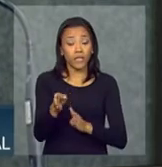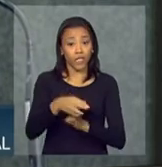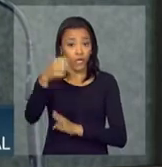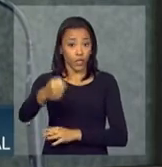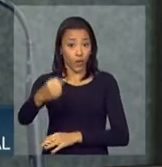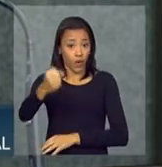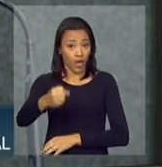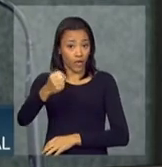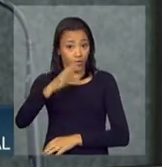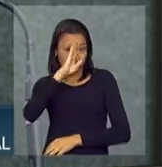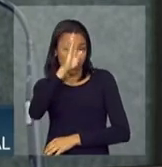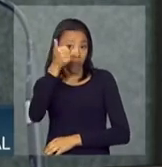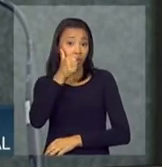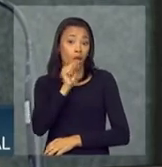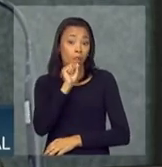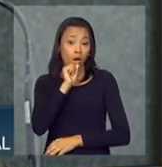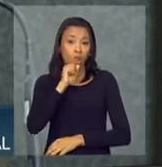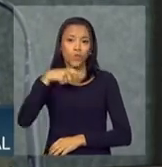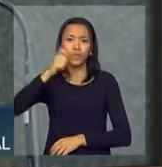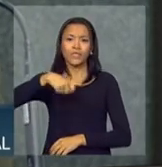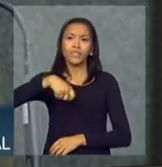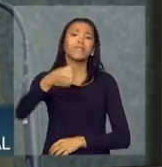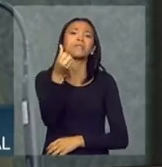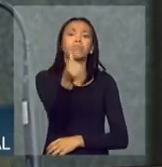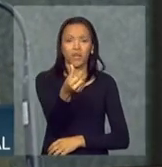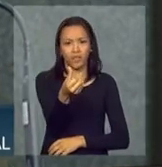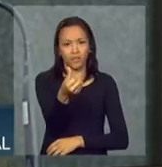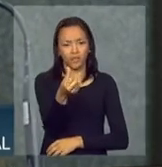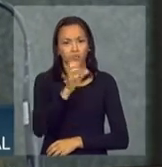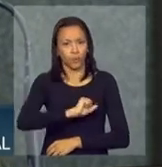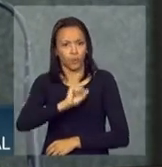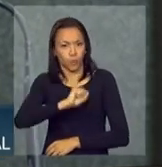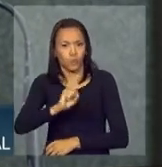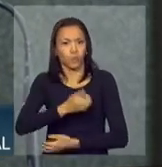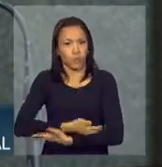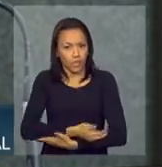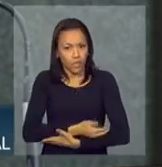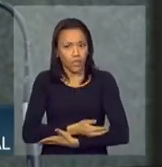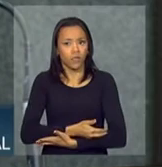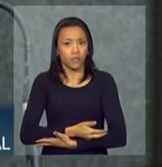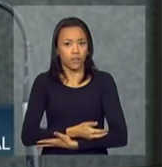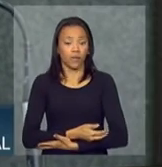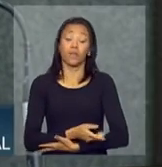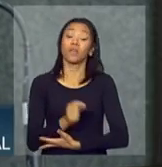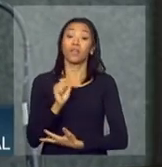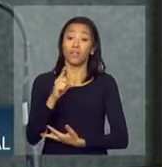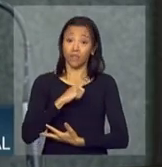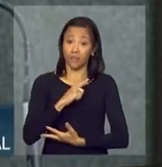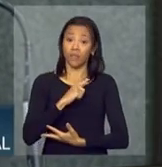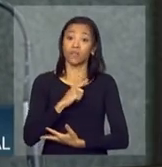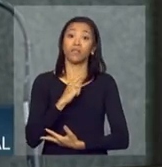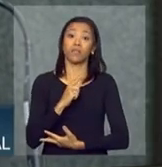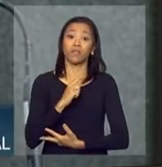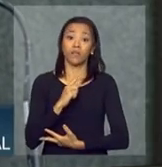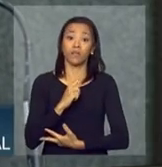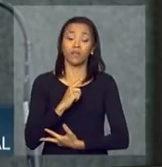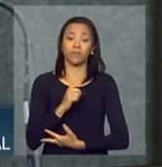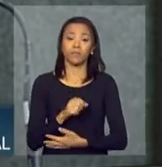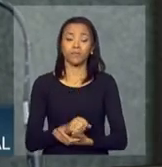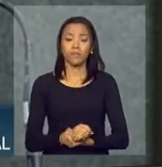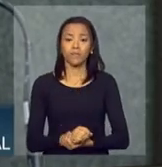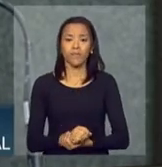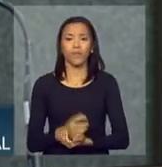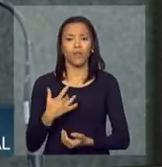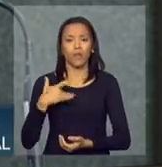materno exclusivo durante 6 primeiros meses, teve uma colaboração importante do Brasil.